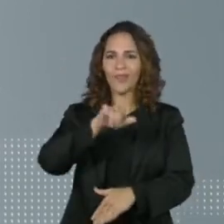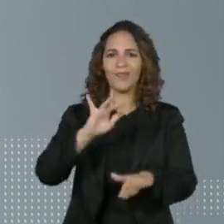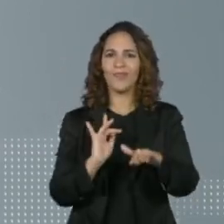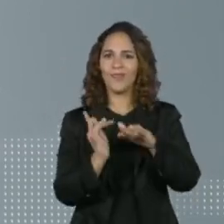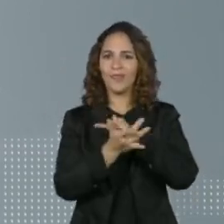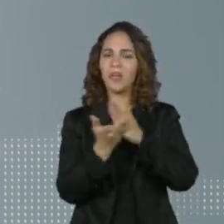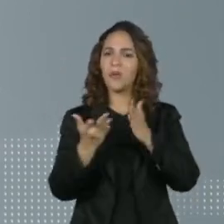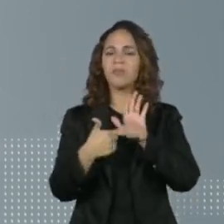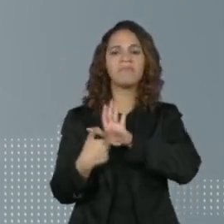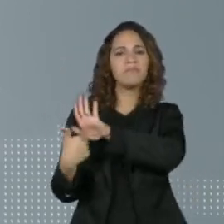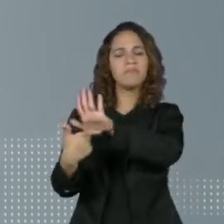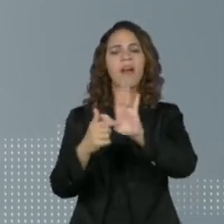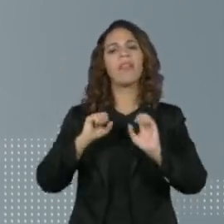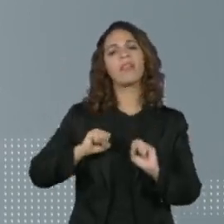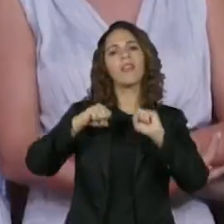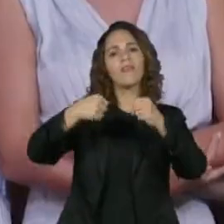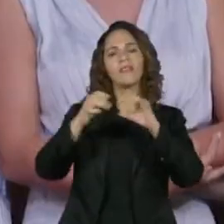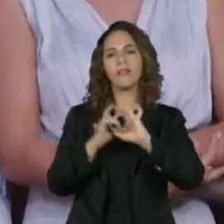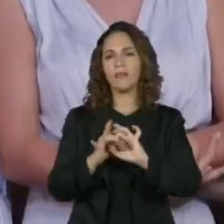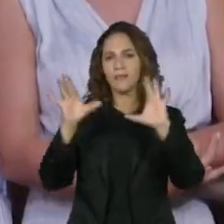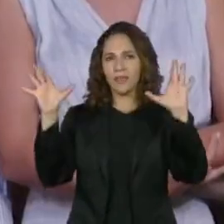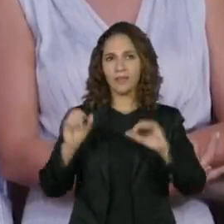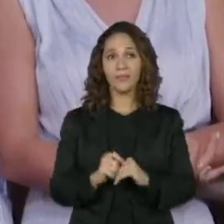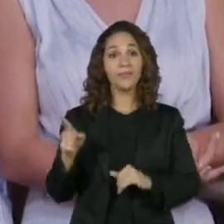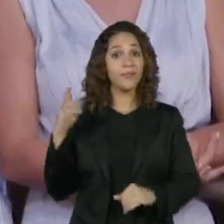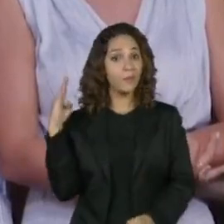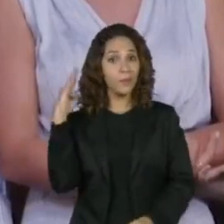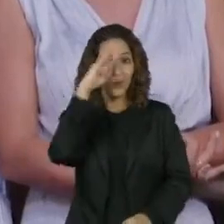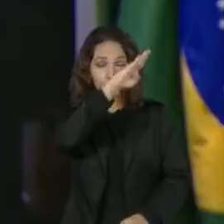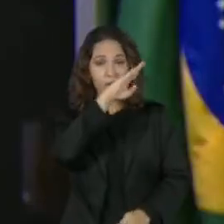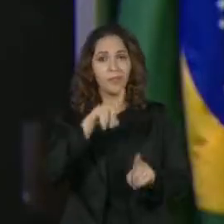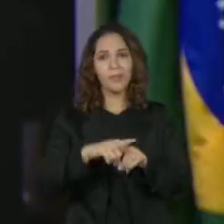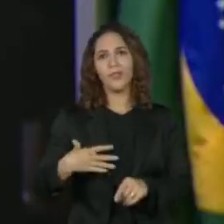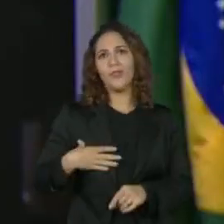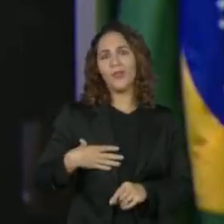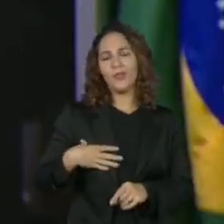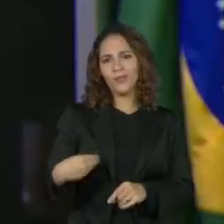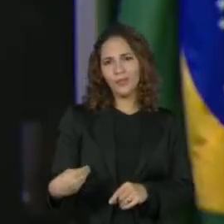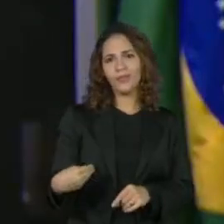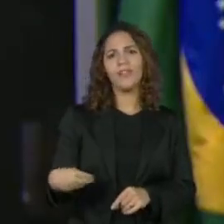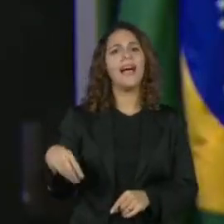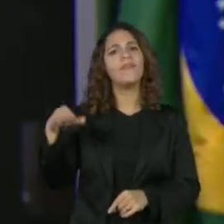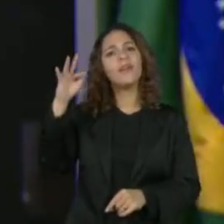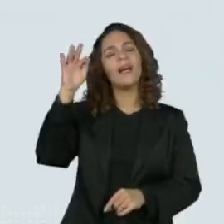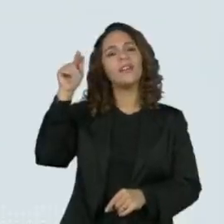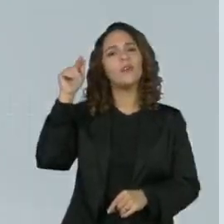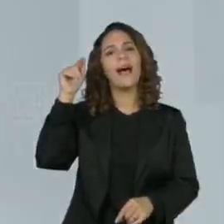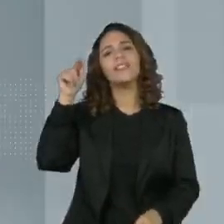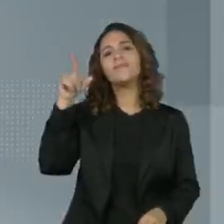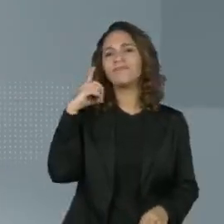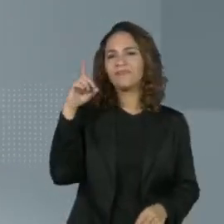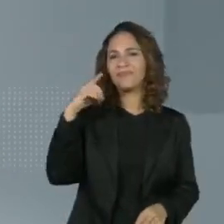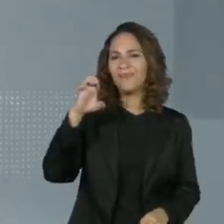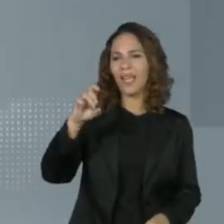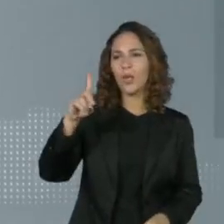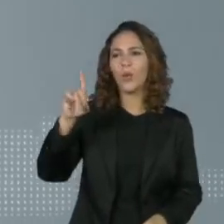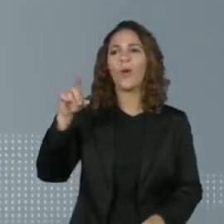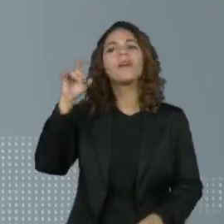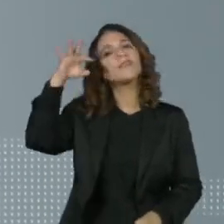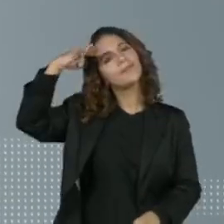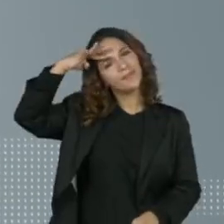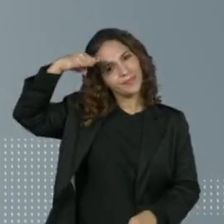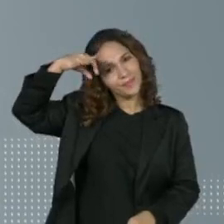faz um gesto ao mundo e em defesa da Liberdade o presidente bolsonaro e o filho dele o deputado federal Eduardo bolsonaro compartilharam uma